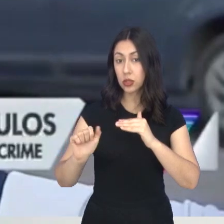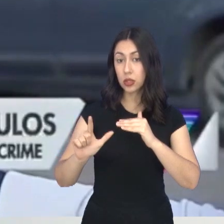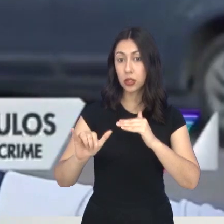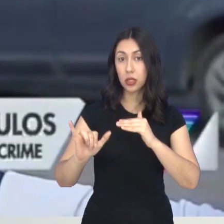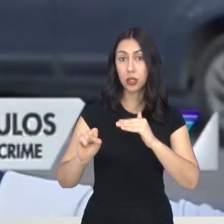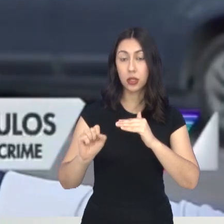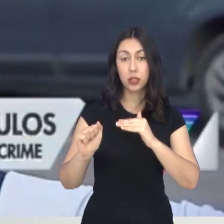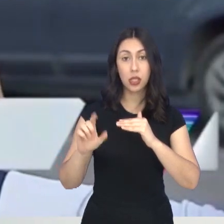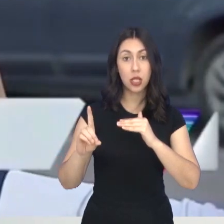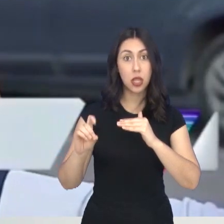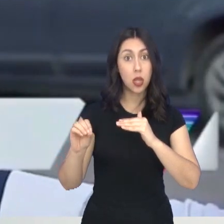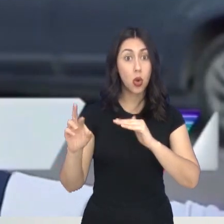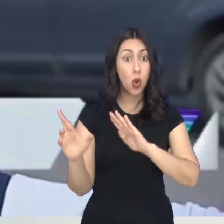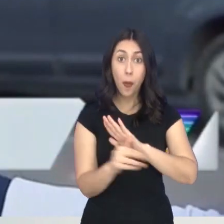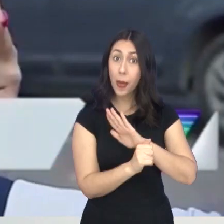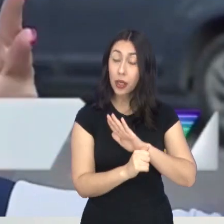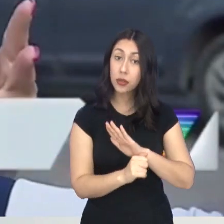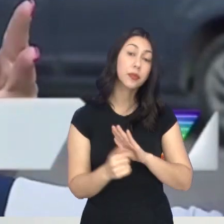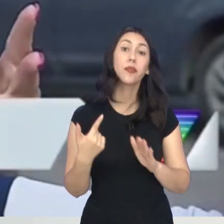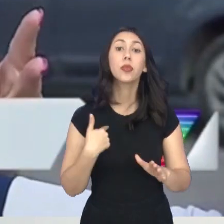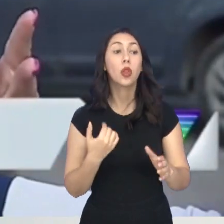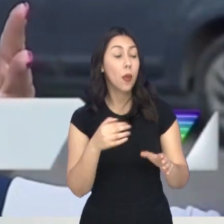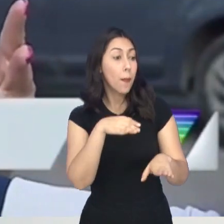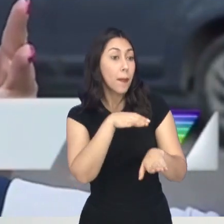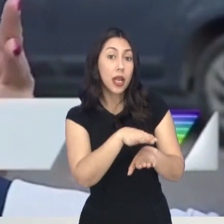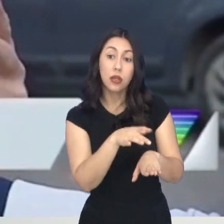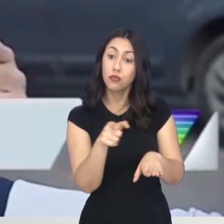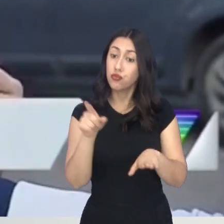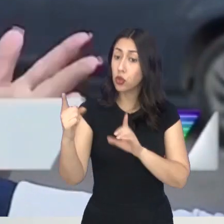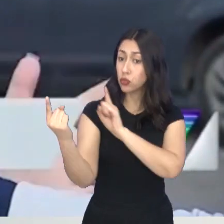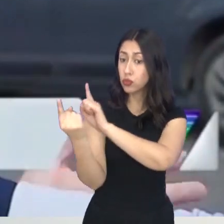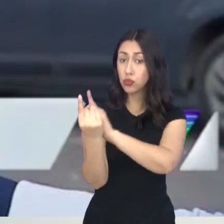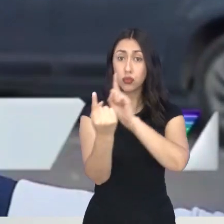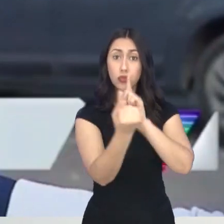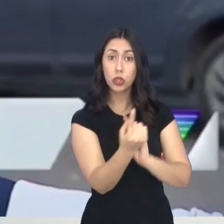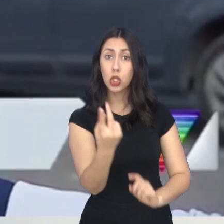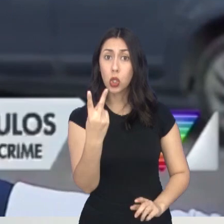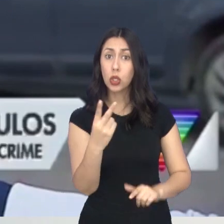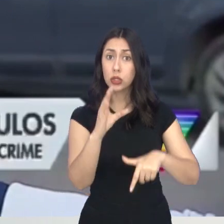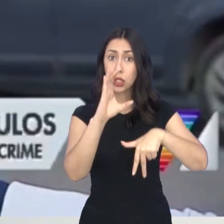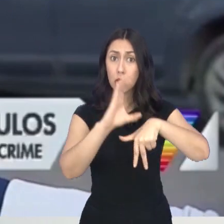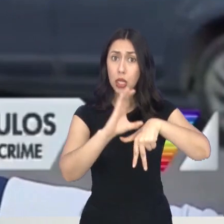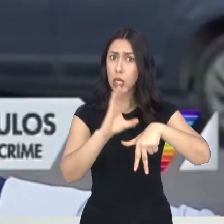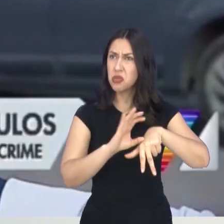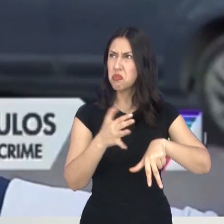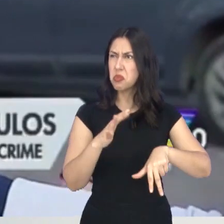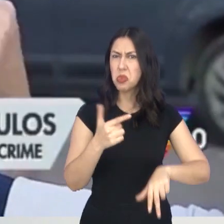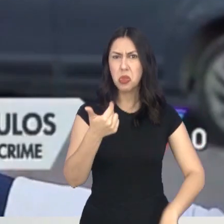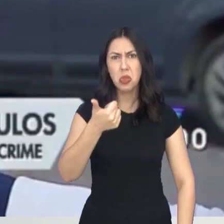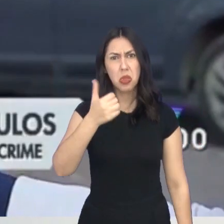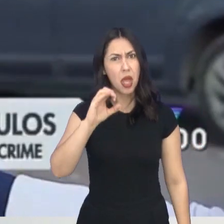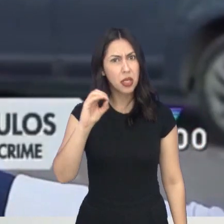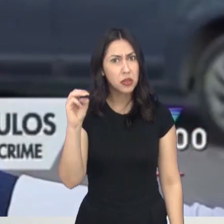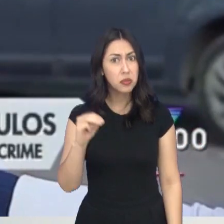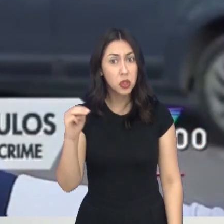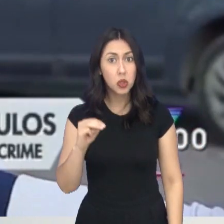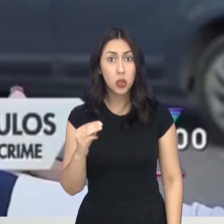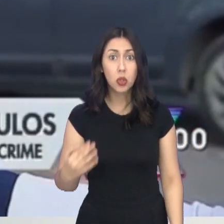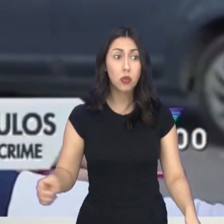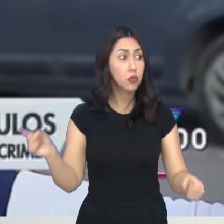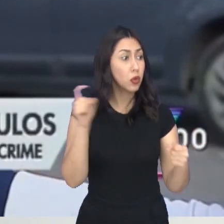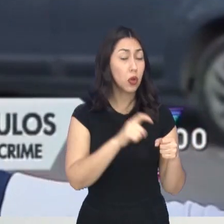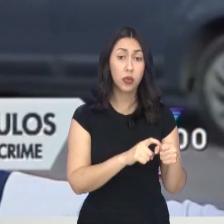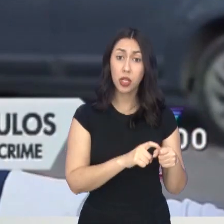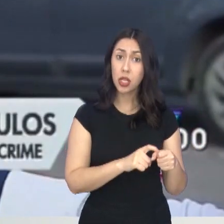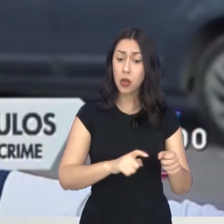meu carro aqui e eu fui atender dois clientes, não mais que 10 minutos. Quando eu chego,